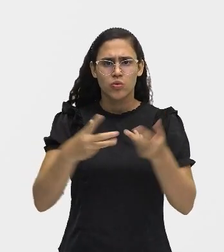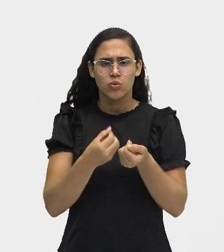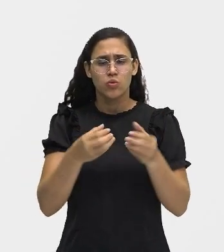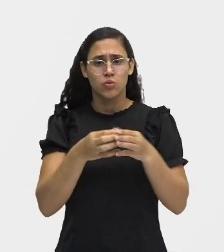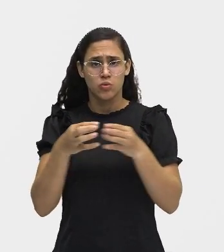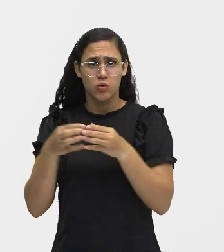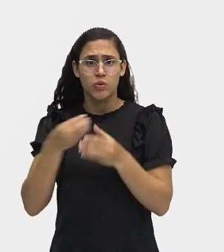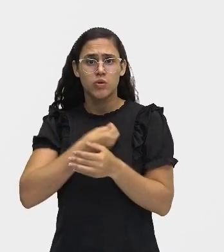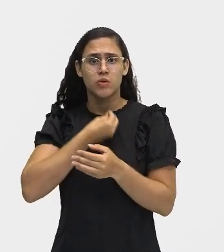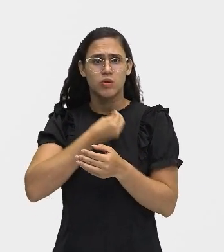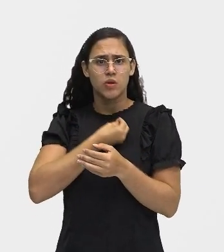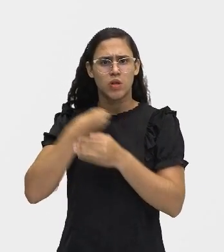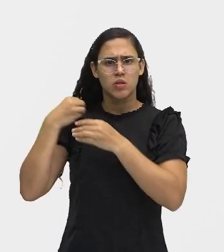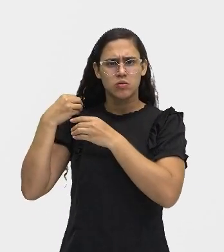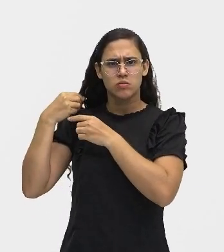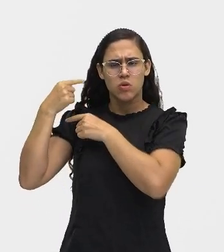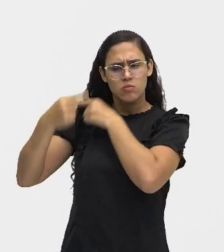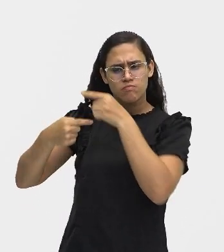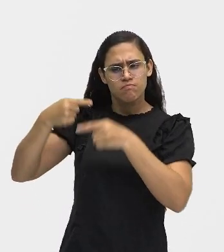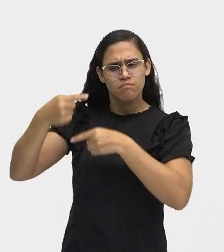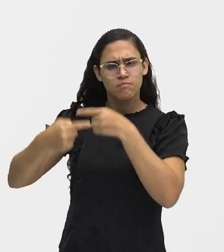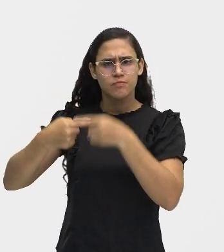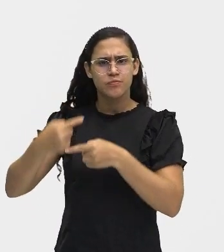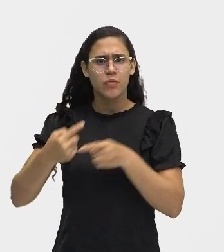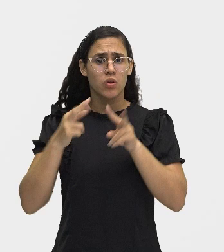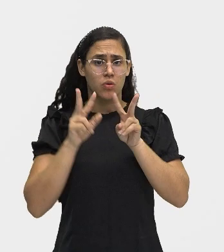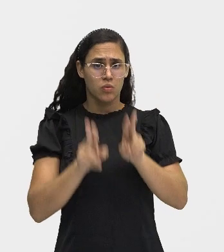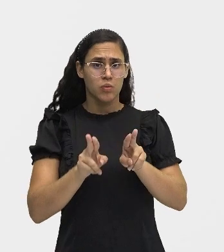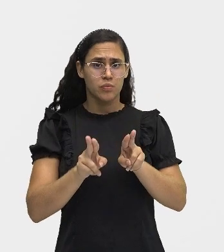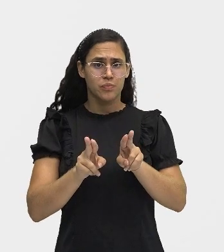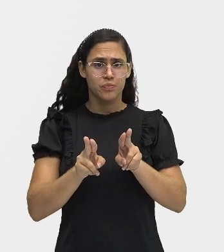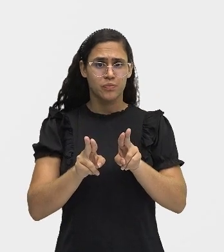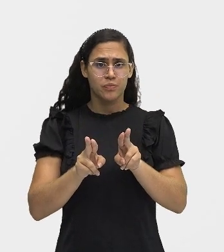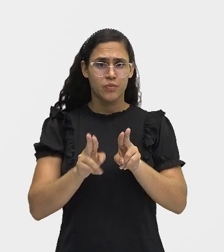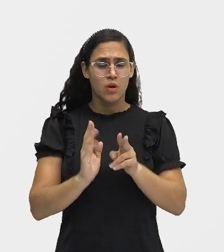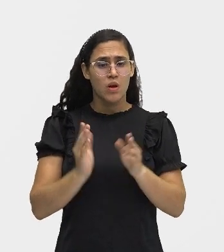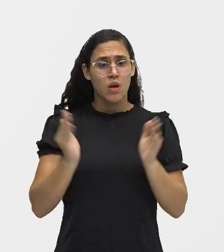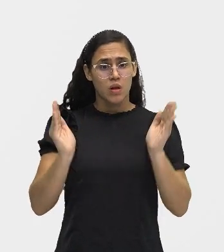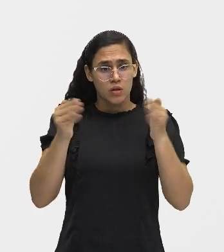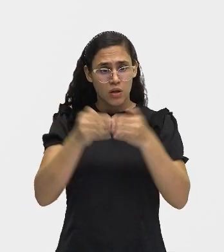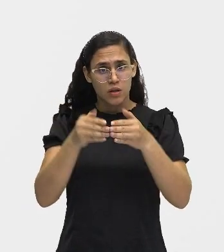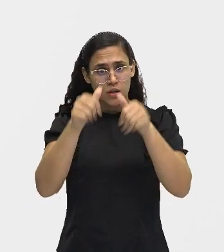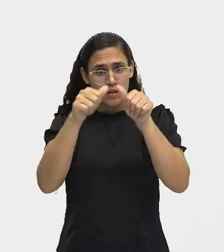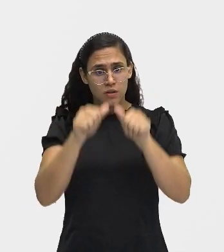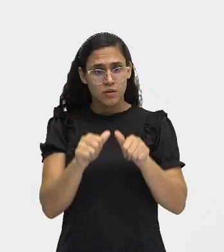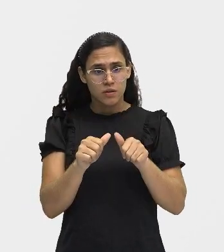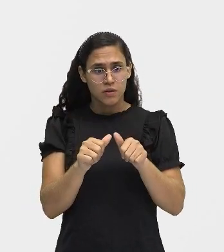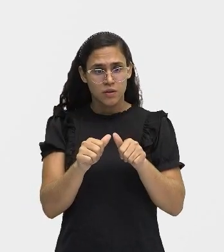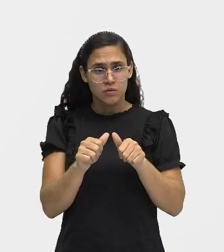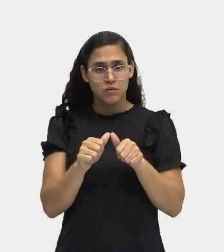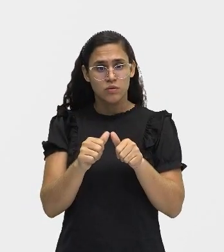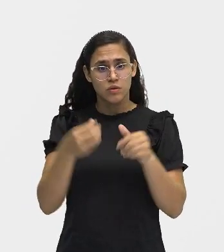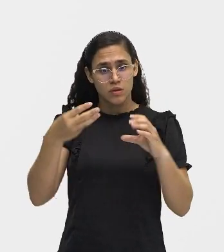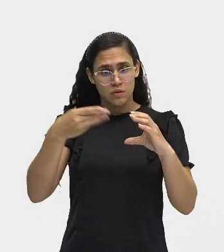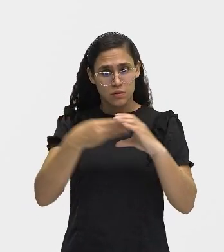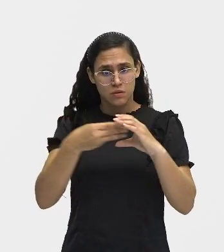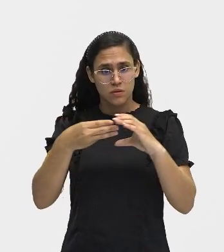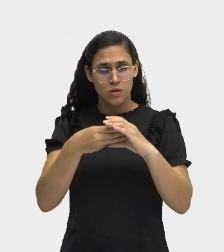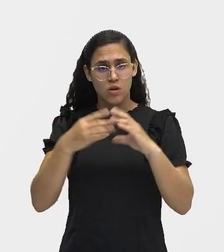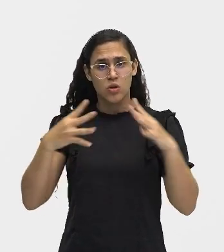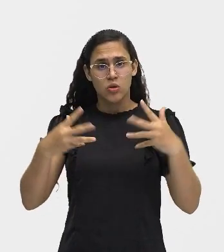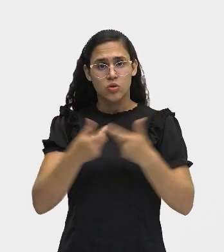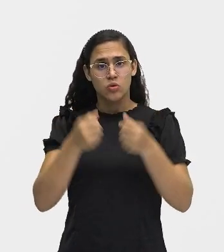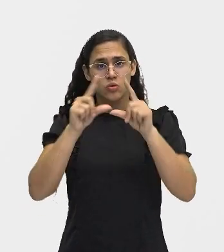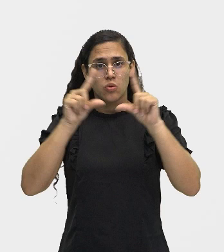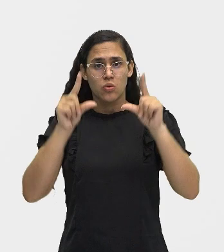tiveram um ancestral em comum, tá? Então isso baseado na análise bioquímica das células de todos os organismos,